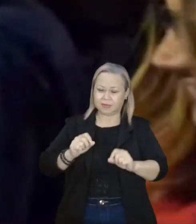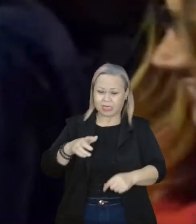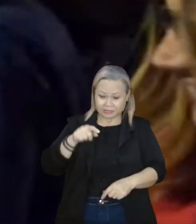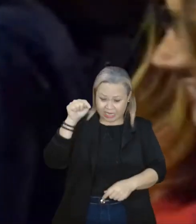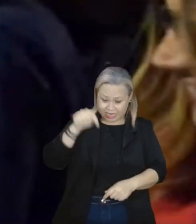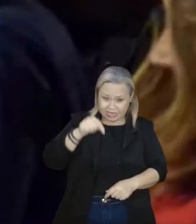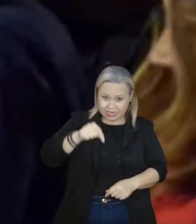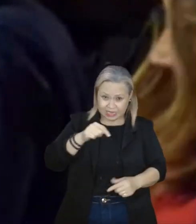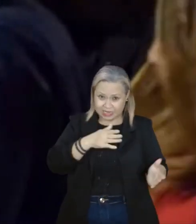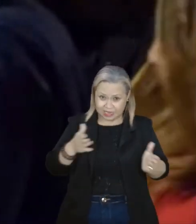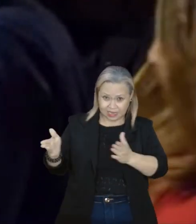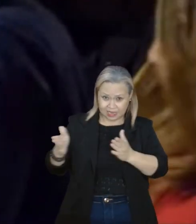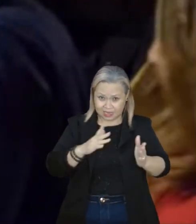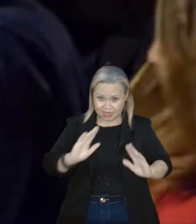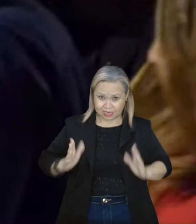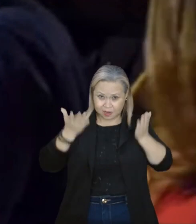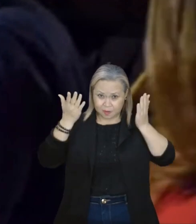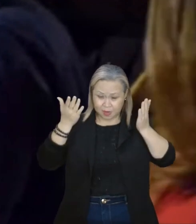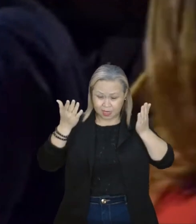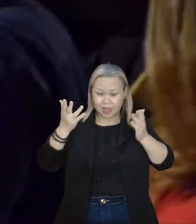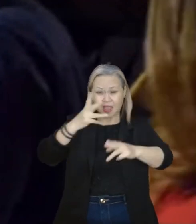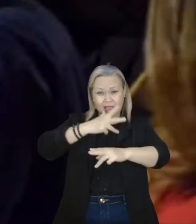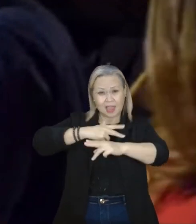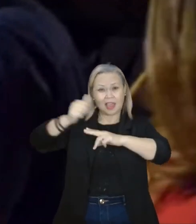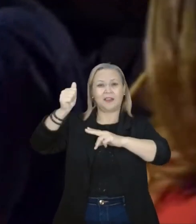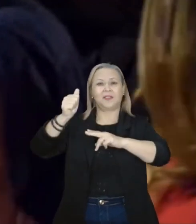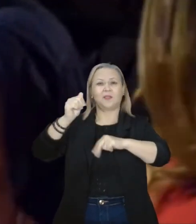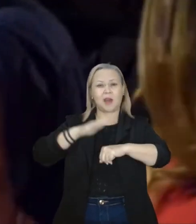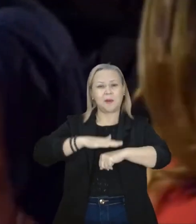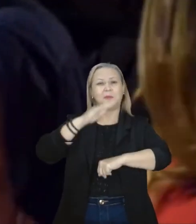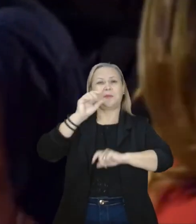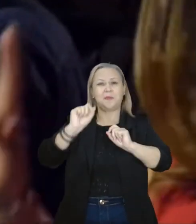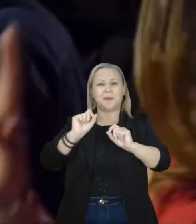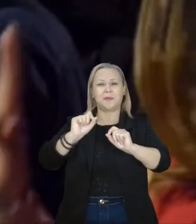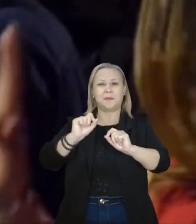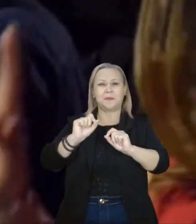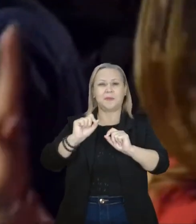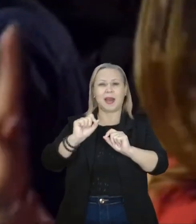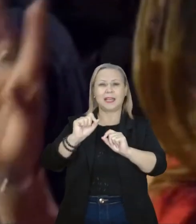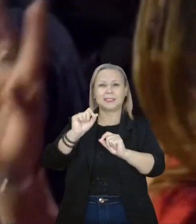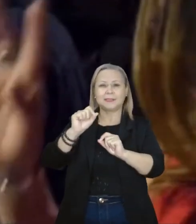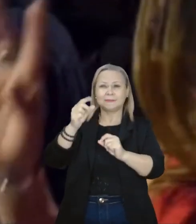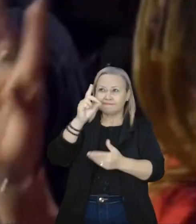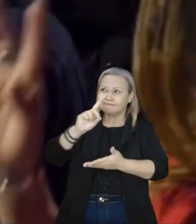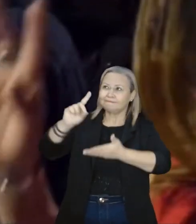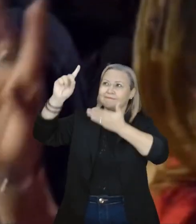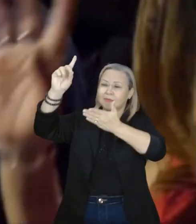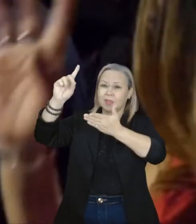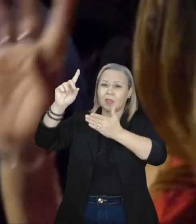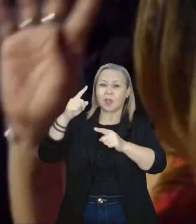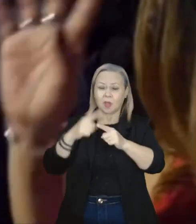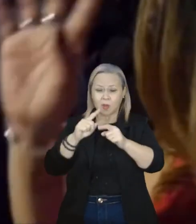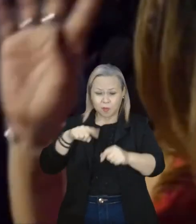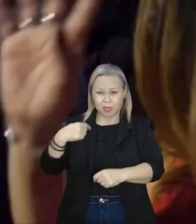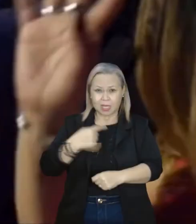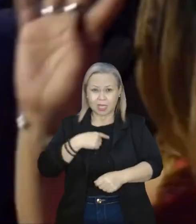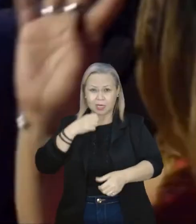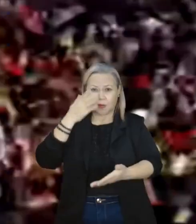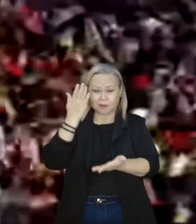tive, essa é a vitória mais consagradora, porque nós derrotamos